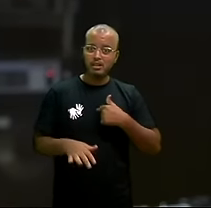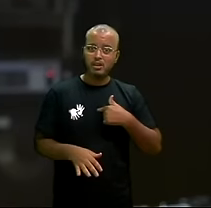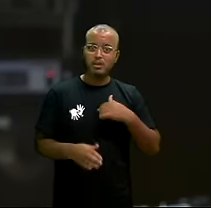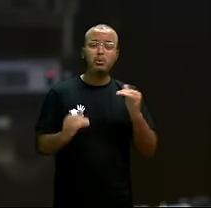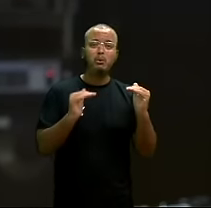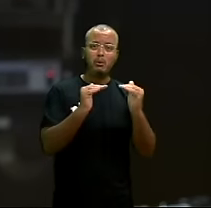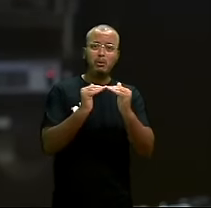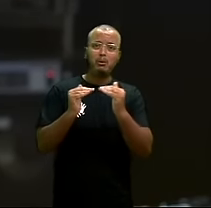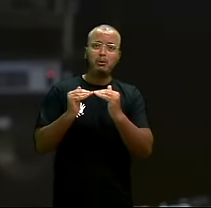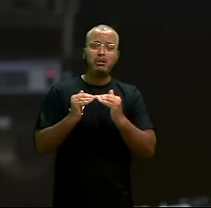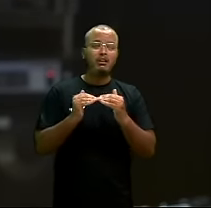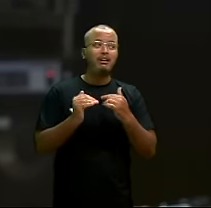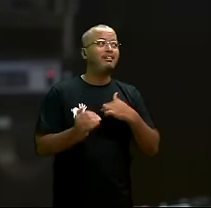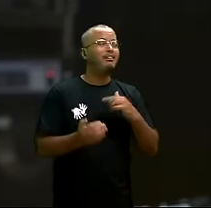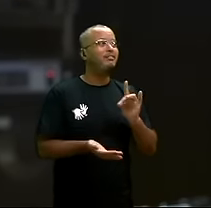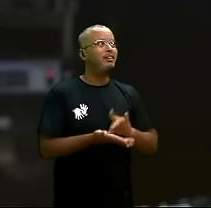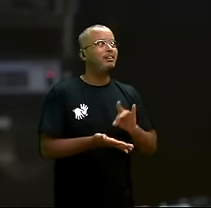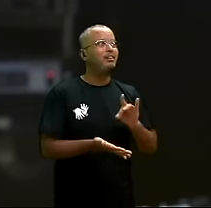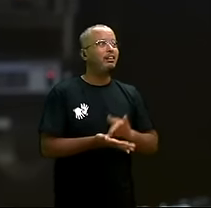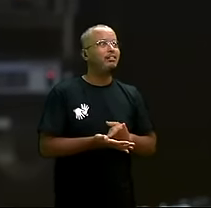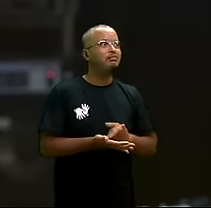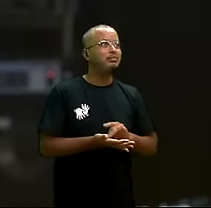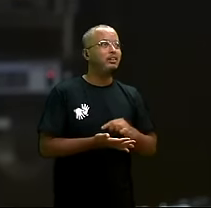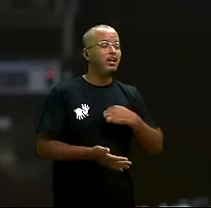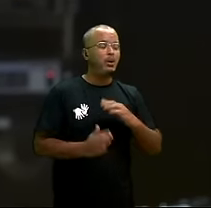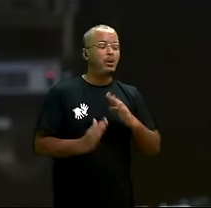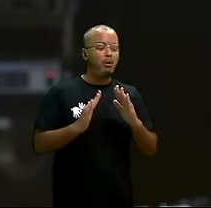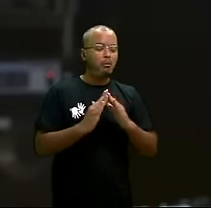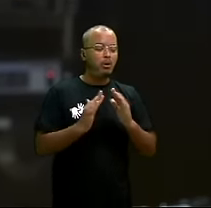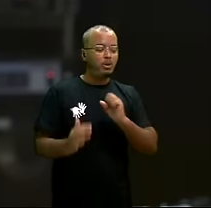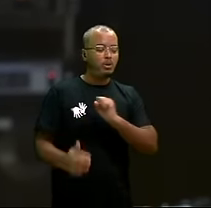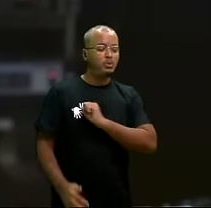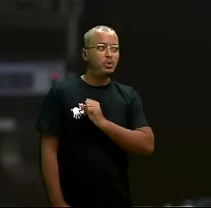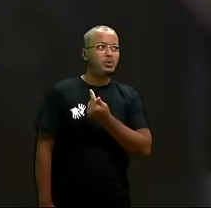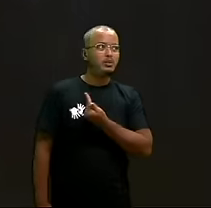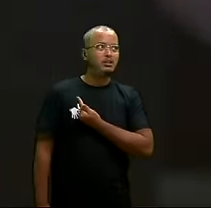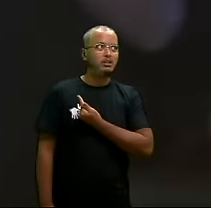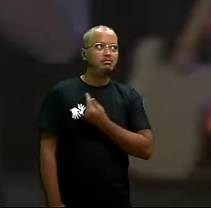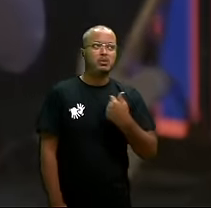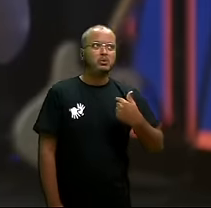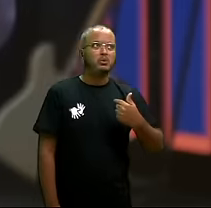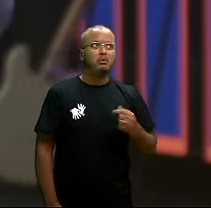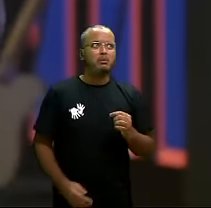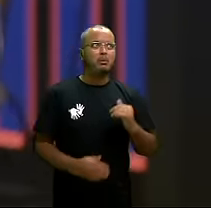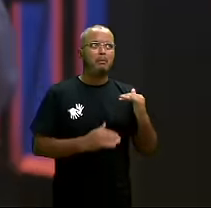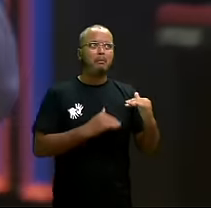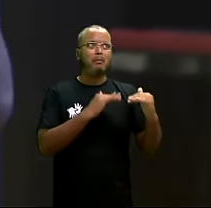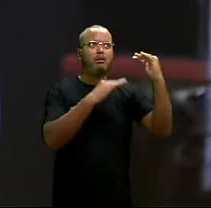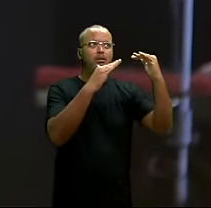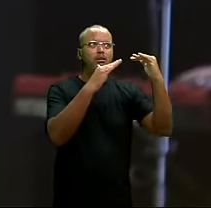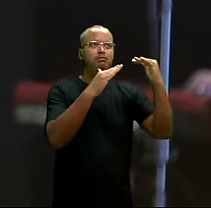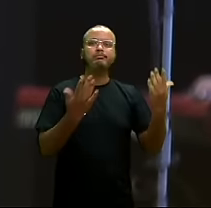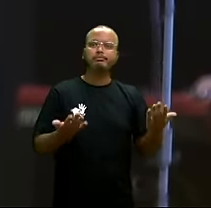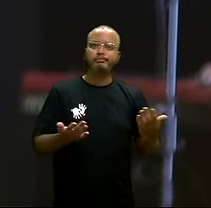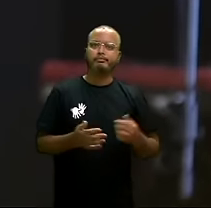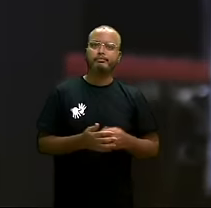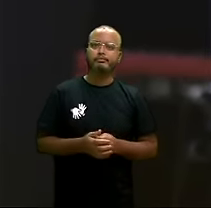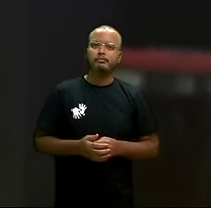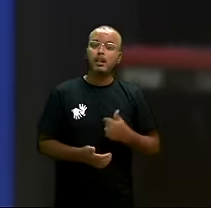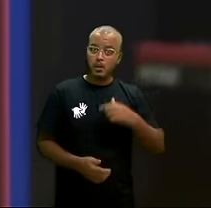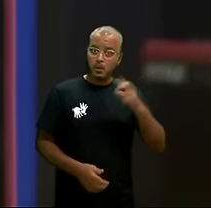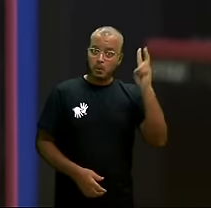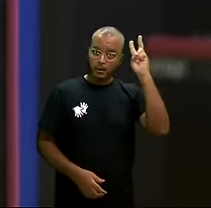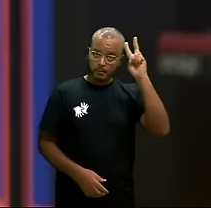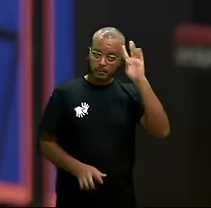Eu da Trindade achando que eu posso. Eu lembro a primeira vez que eu levei Mariana no Copacabana Palace.